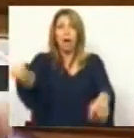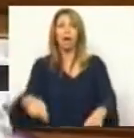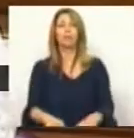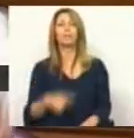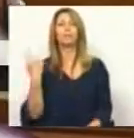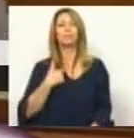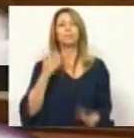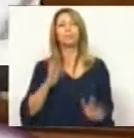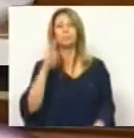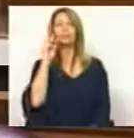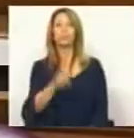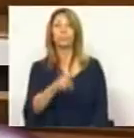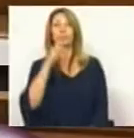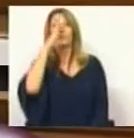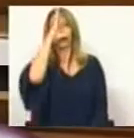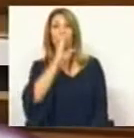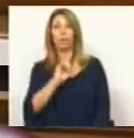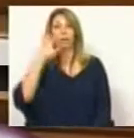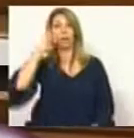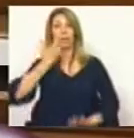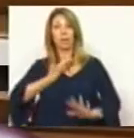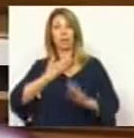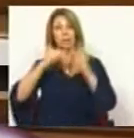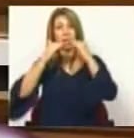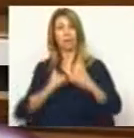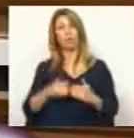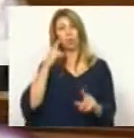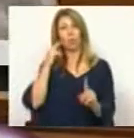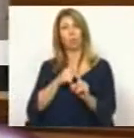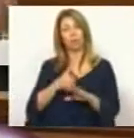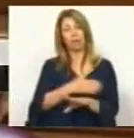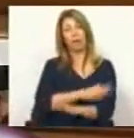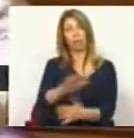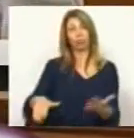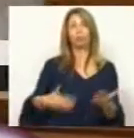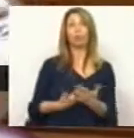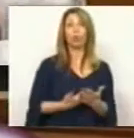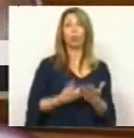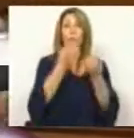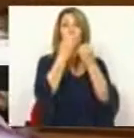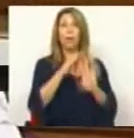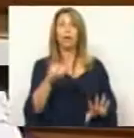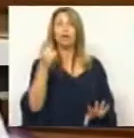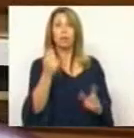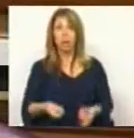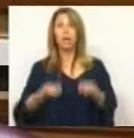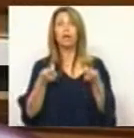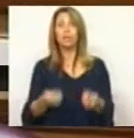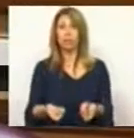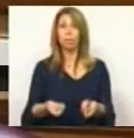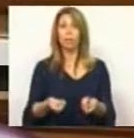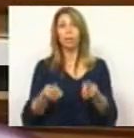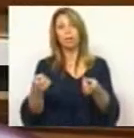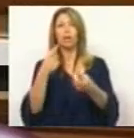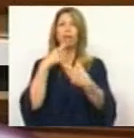vimos o Governo a pôr o déficit abaixo, inclusivamente da meta que se tinha proposto, desperdiçando dinheiro para investimento e, portanto,